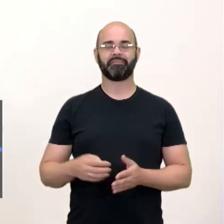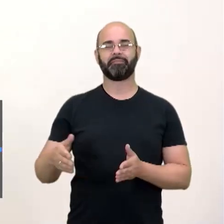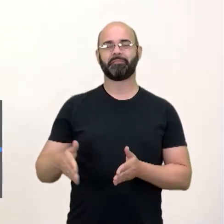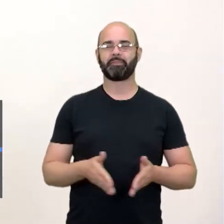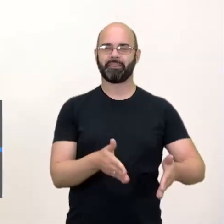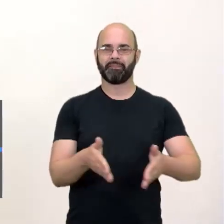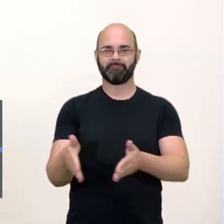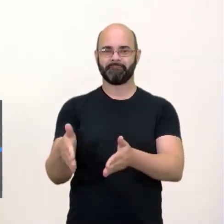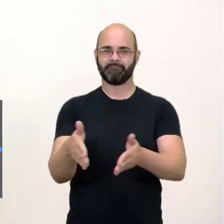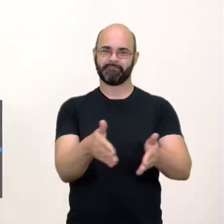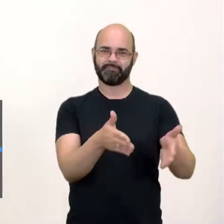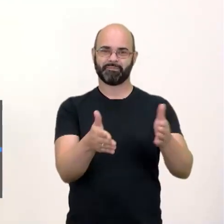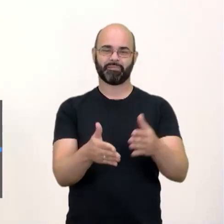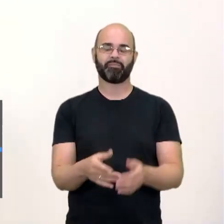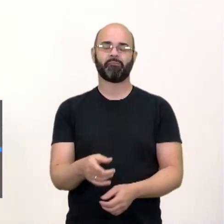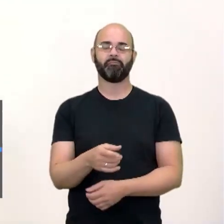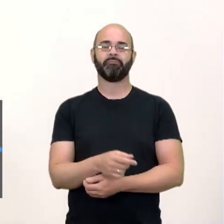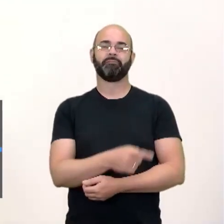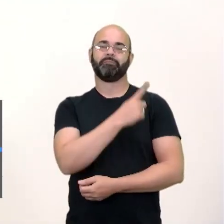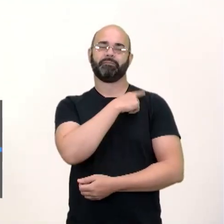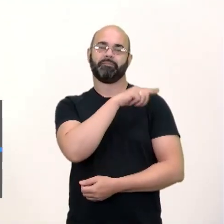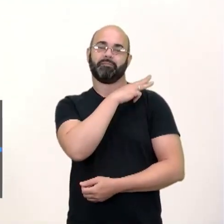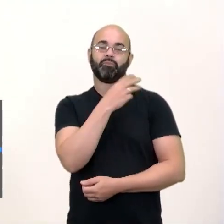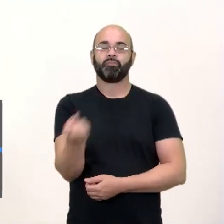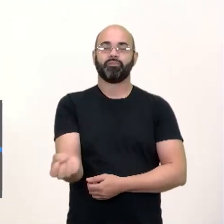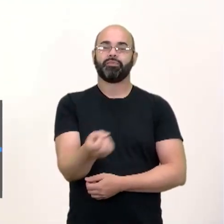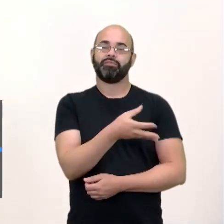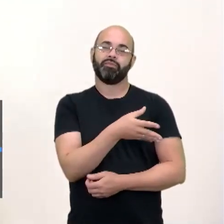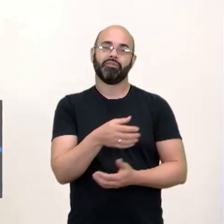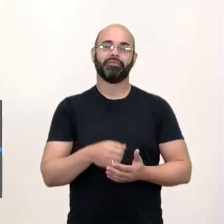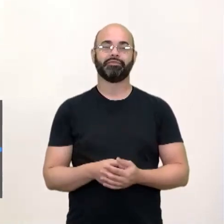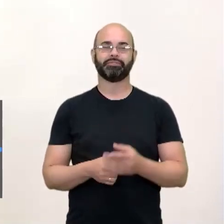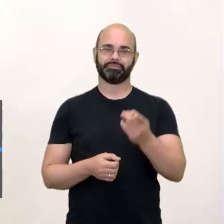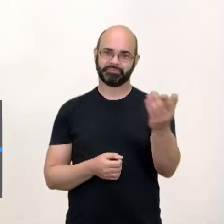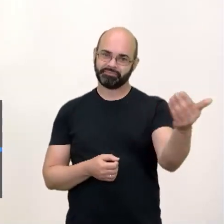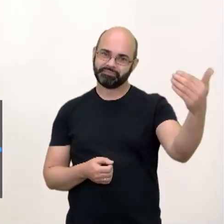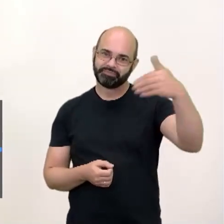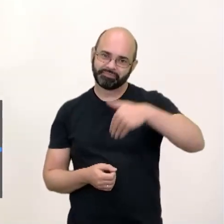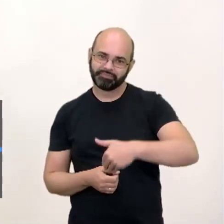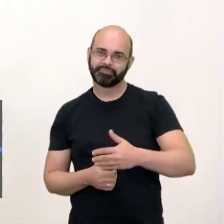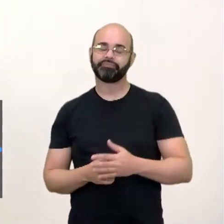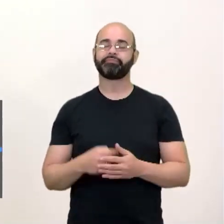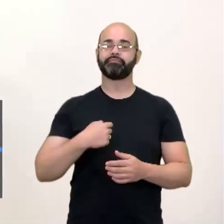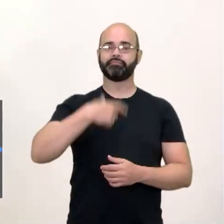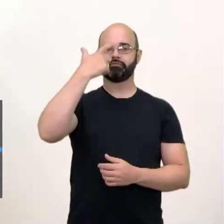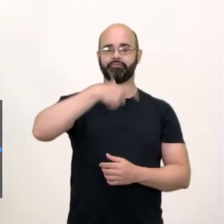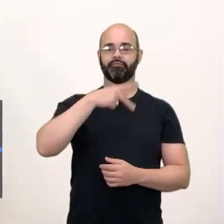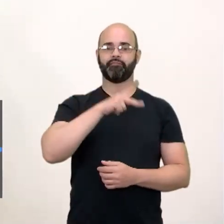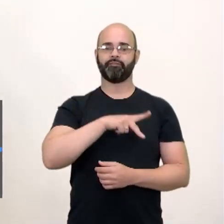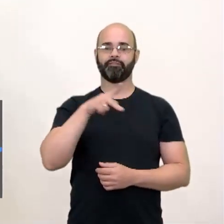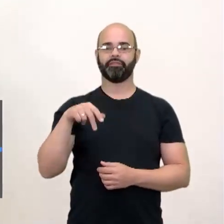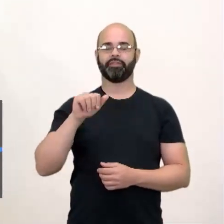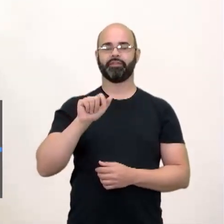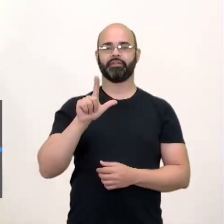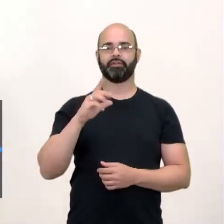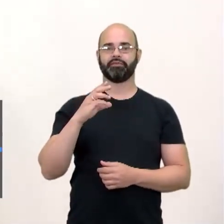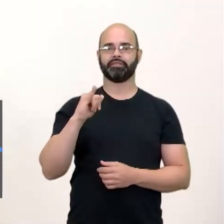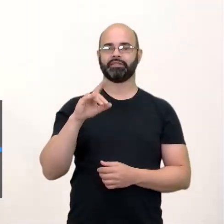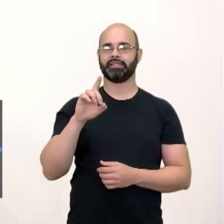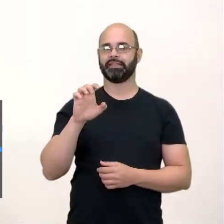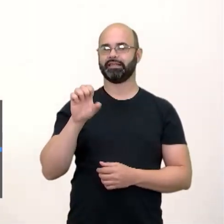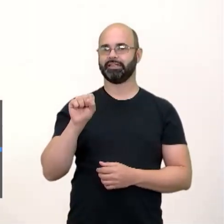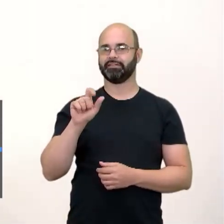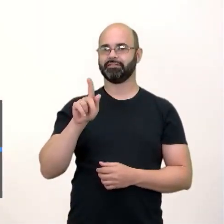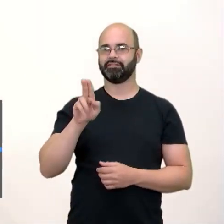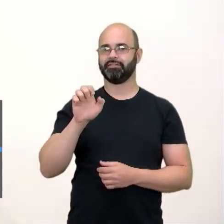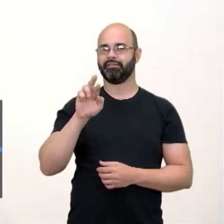novo ensino médio, dos itinerários formativos. Eu sou o professor Alcides Guerreiro. Eu ia falar de história, mas dessa